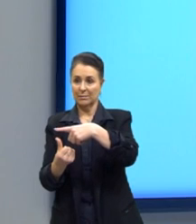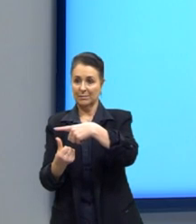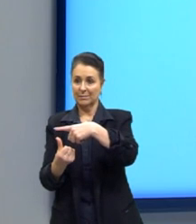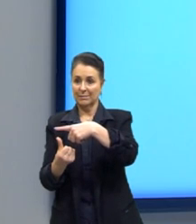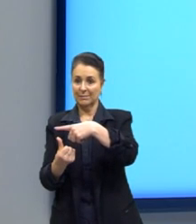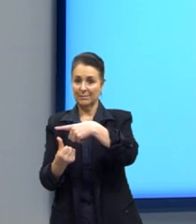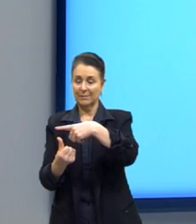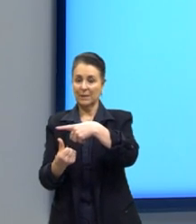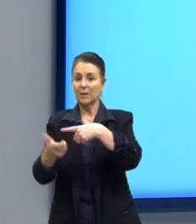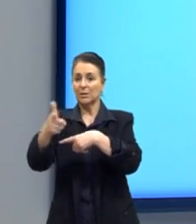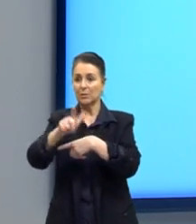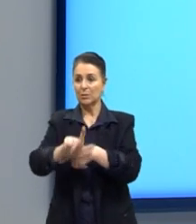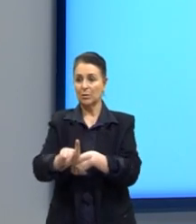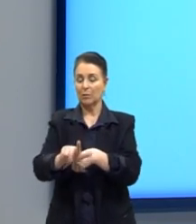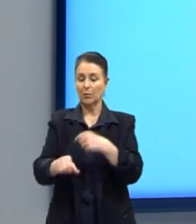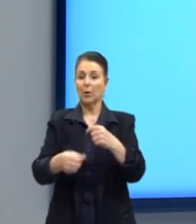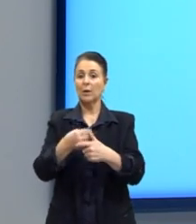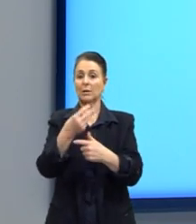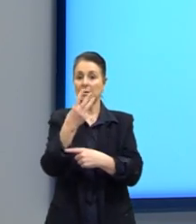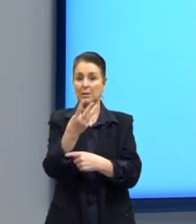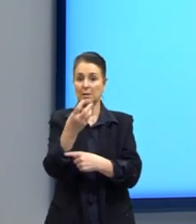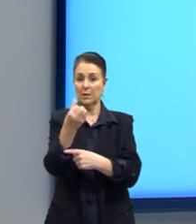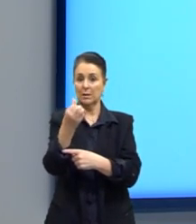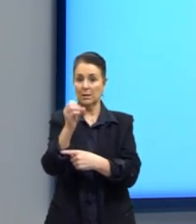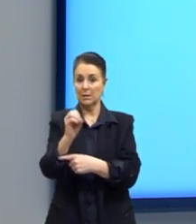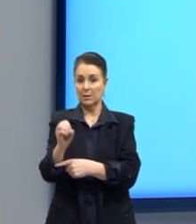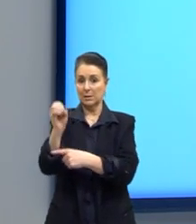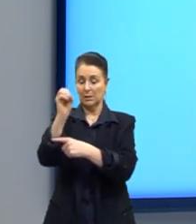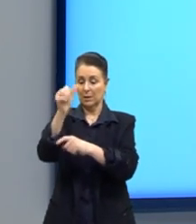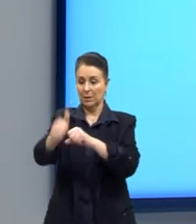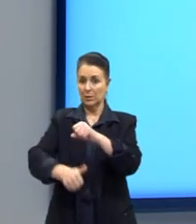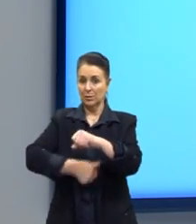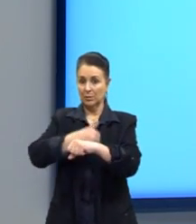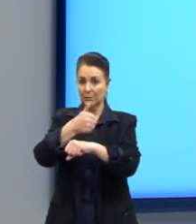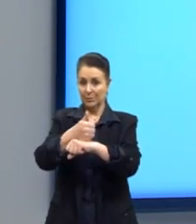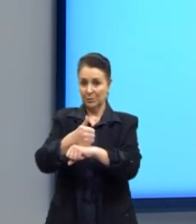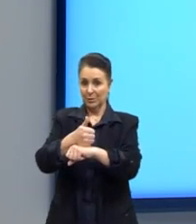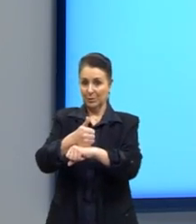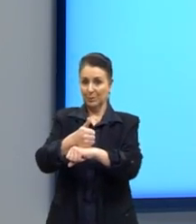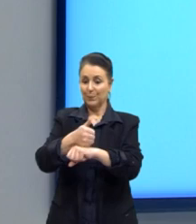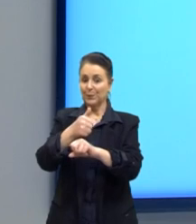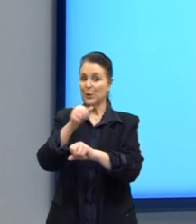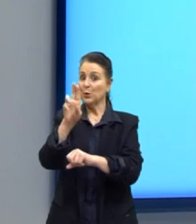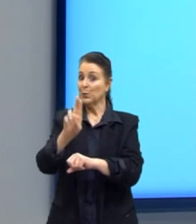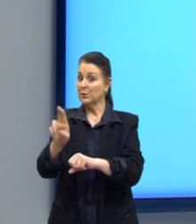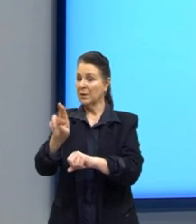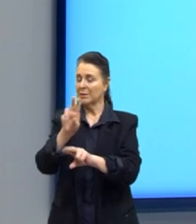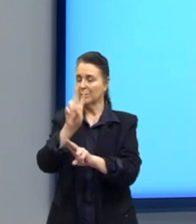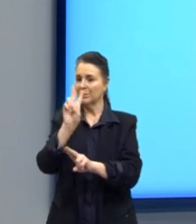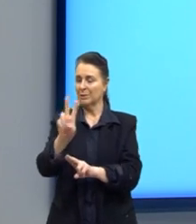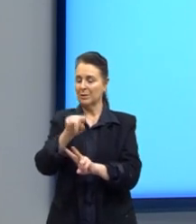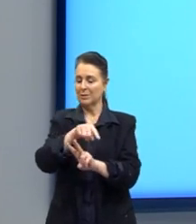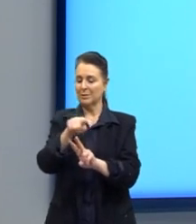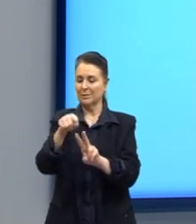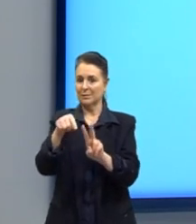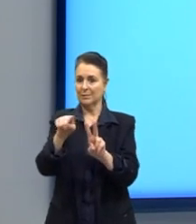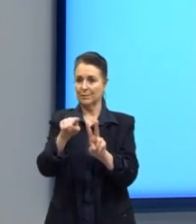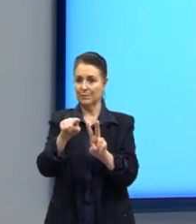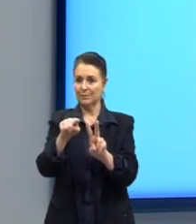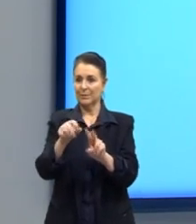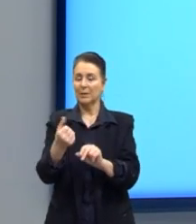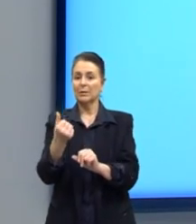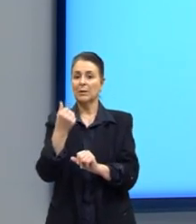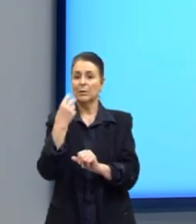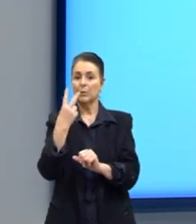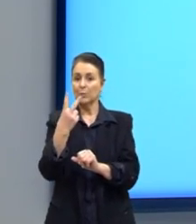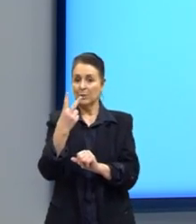e novamente os 360 nós vamos substituir por 2 pi então nós teríamos duas